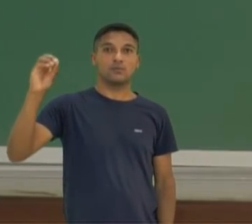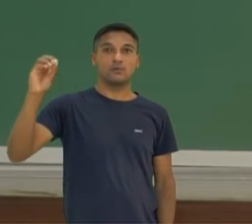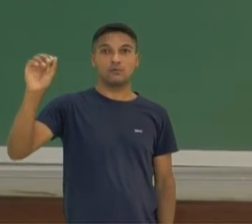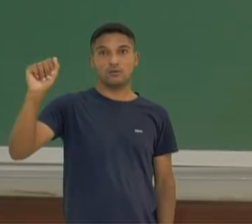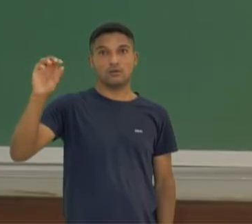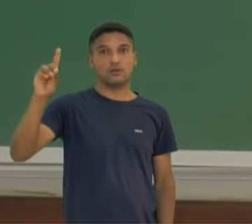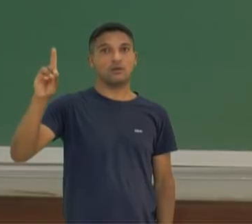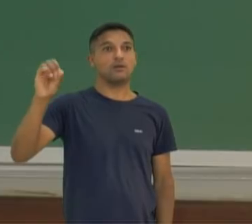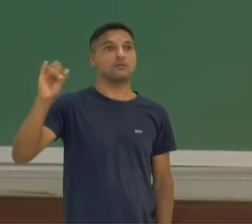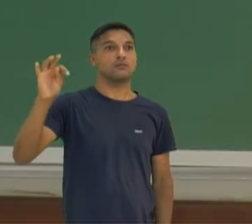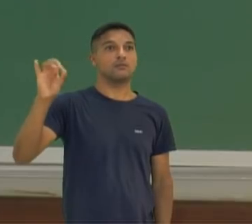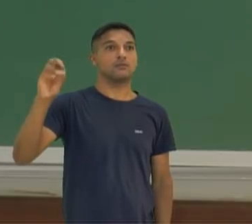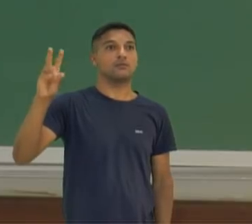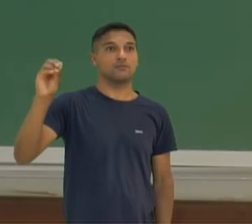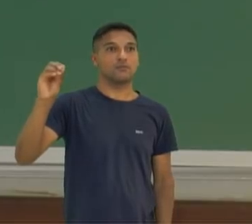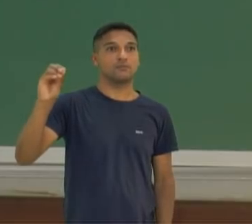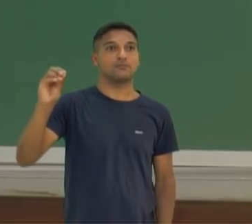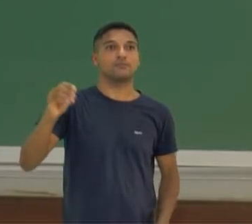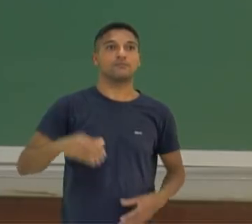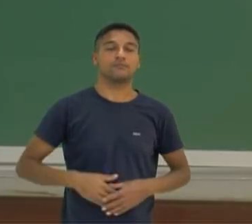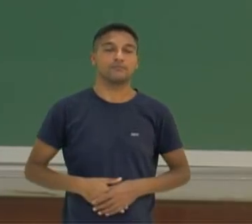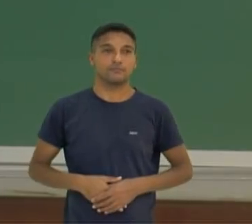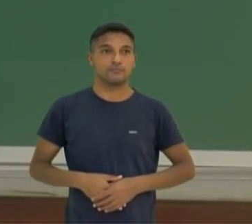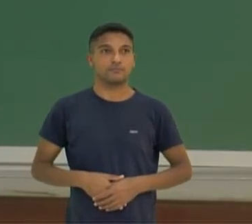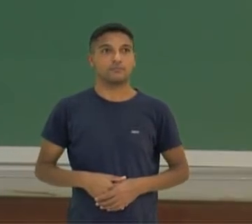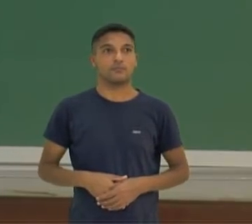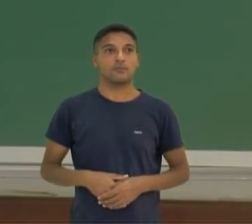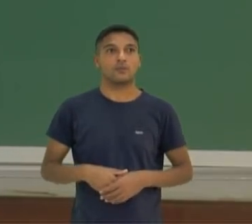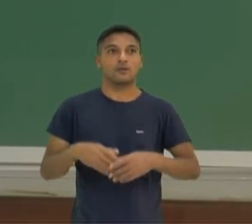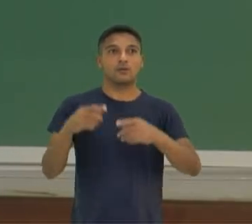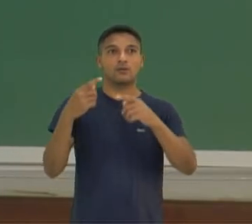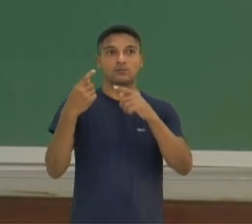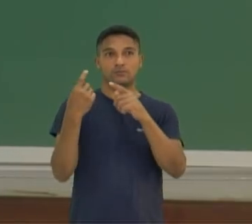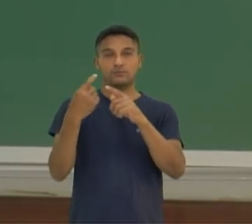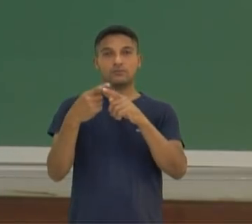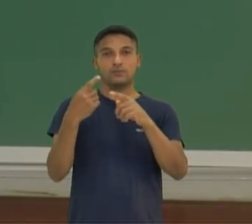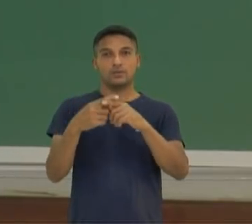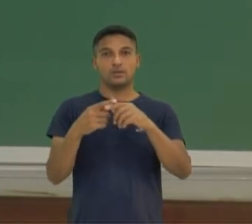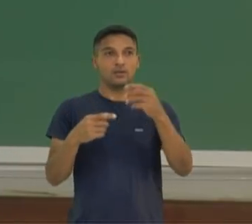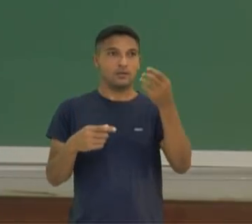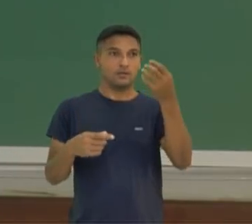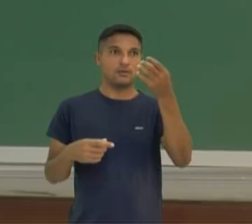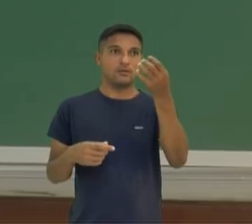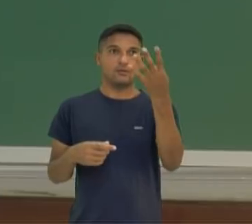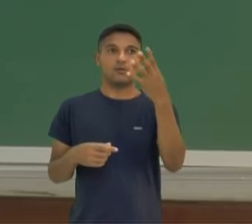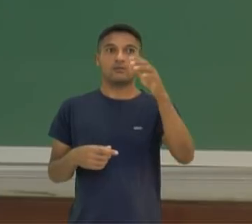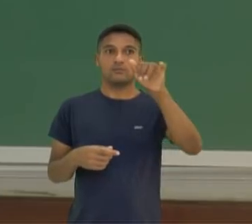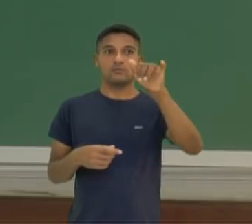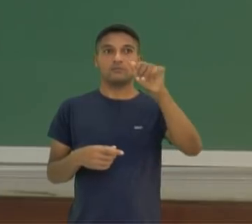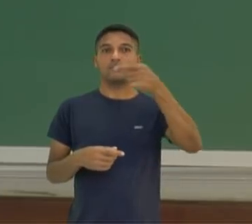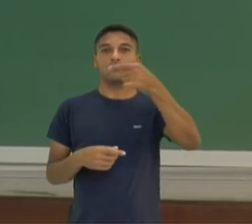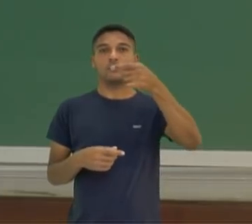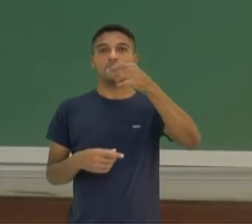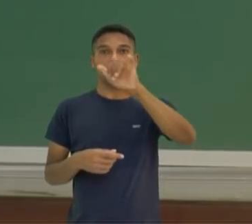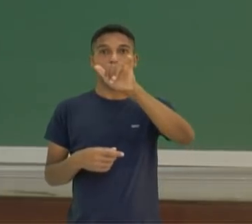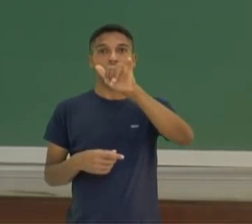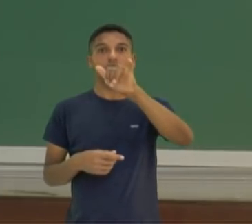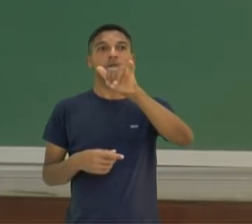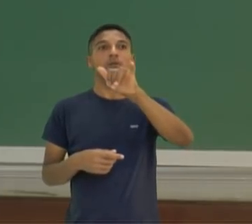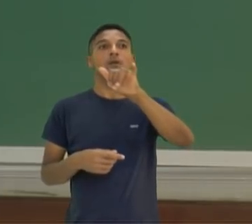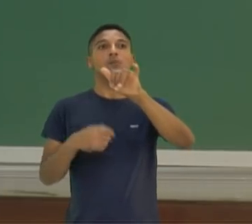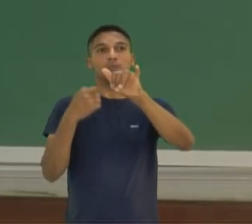o sinal de algum lado dessa igualdade, o y de um lado dessa igualdade. Neste